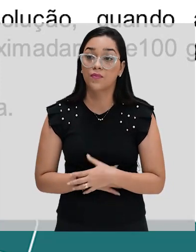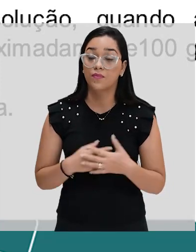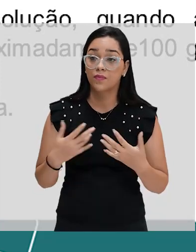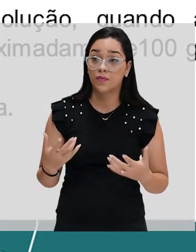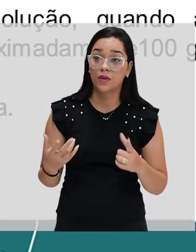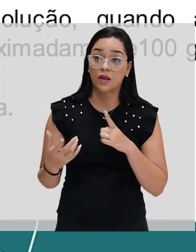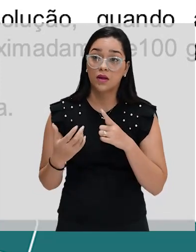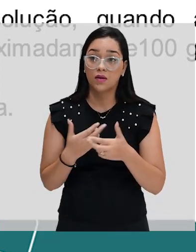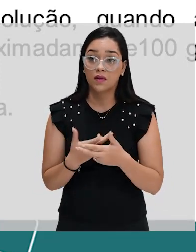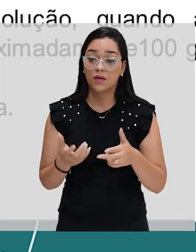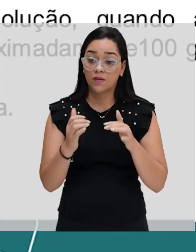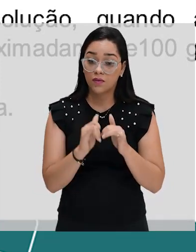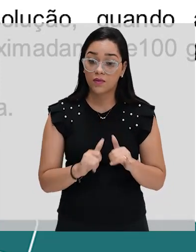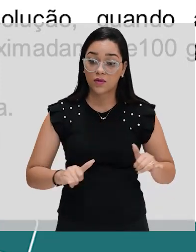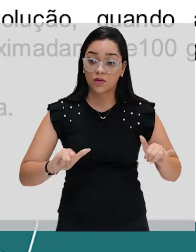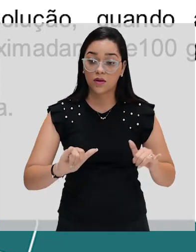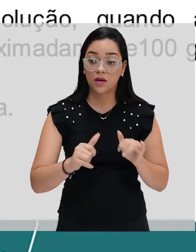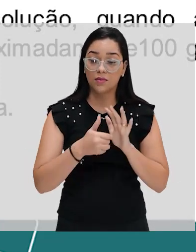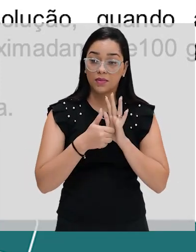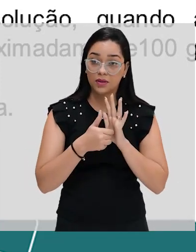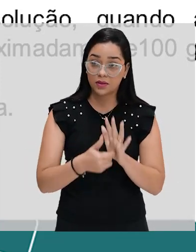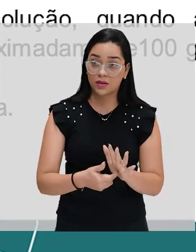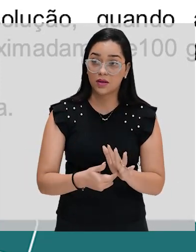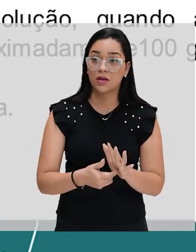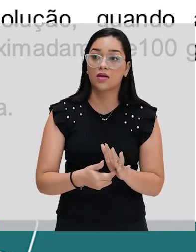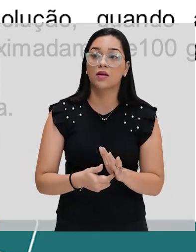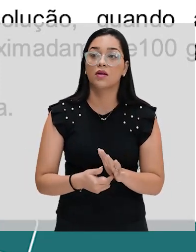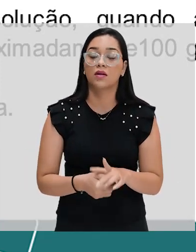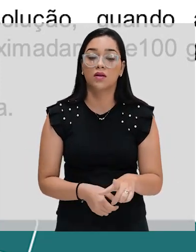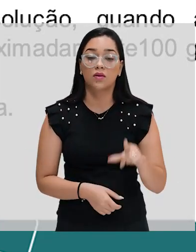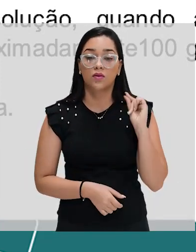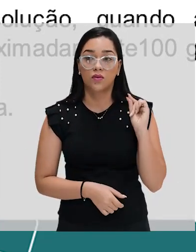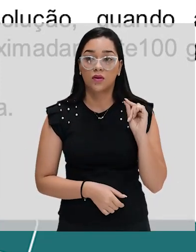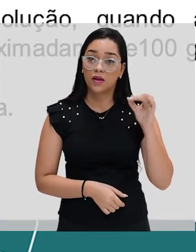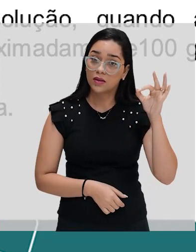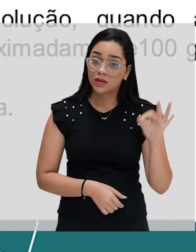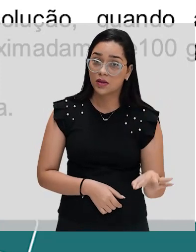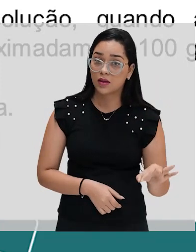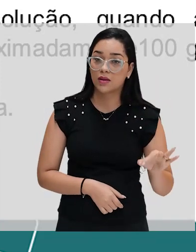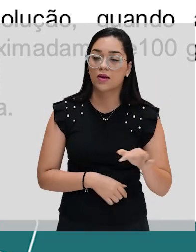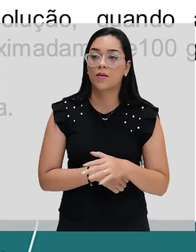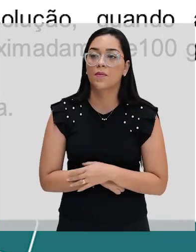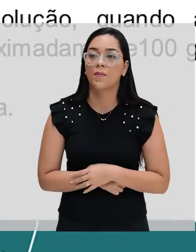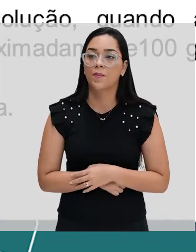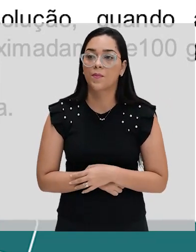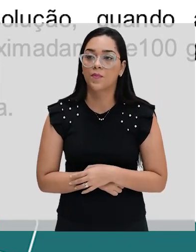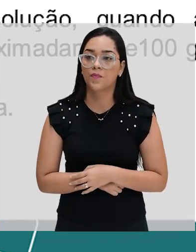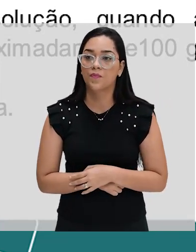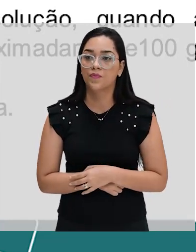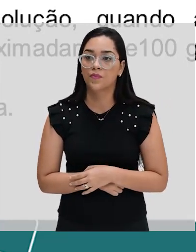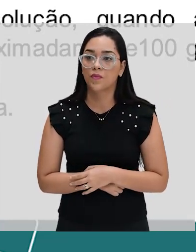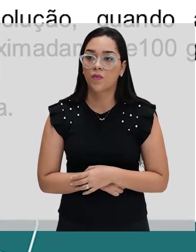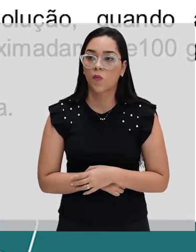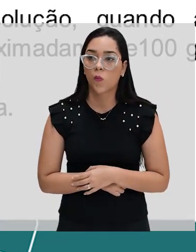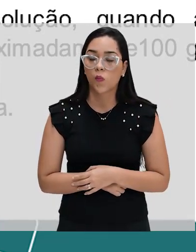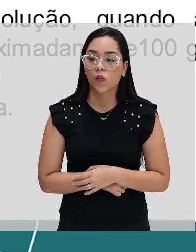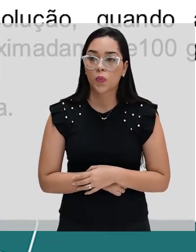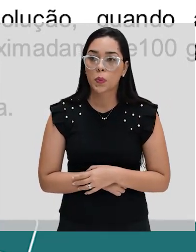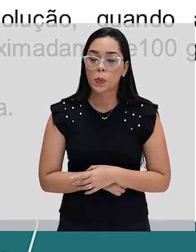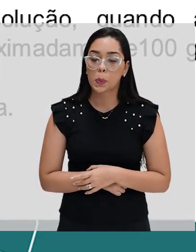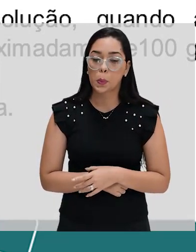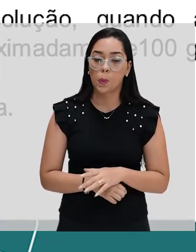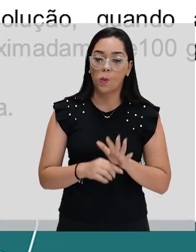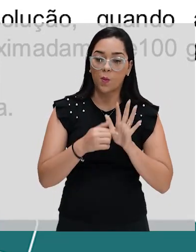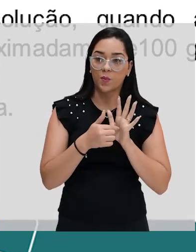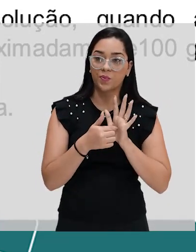Considerando as informações apresentadas pelo gráfico, assinale a alternativa correta, certo? Então, aqui a gente vai